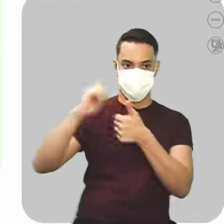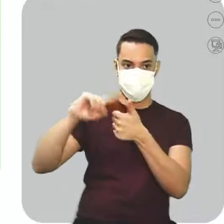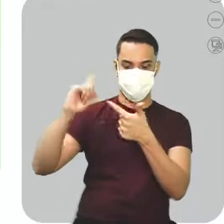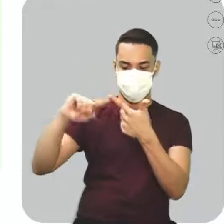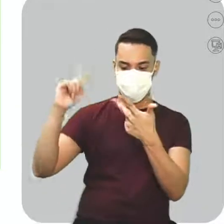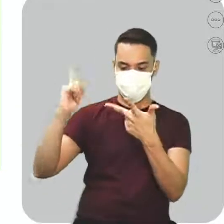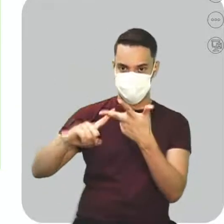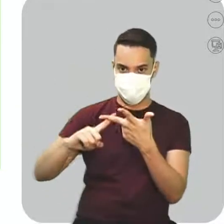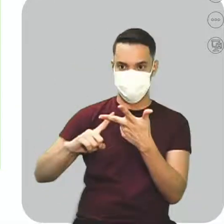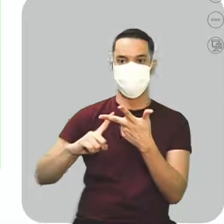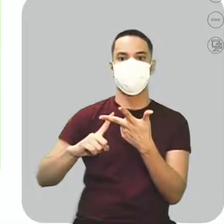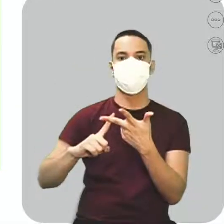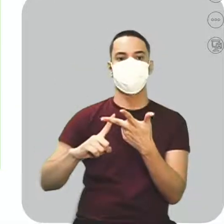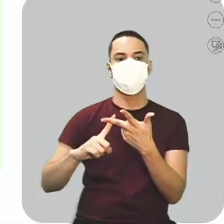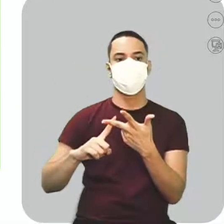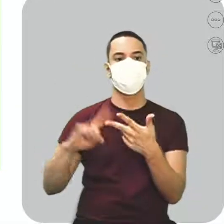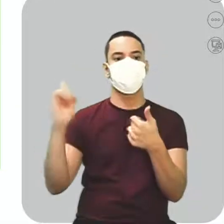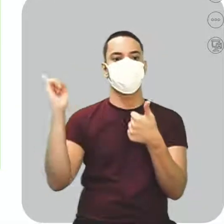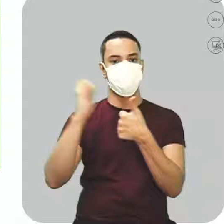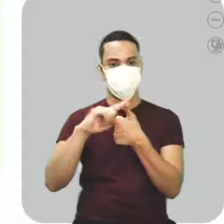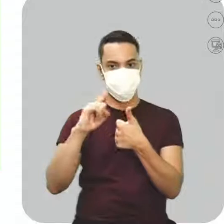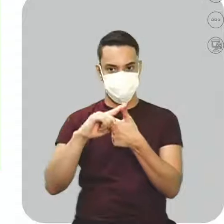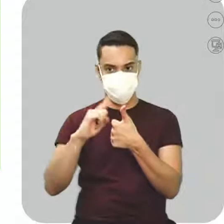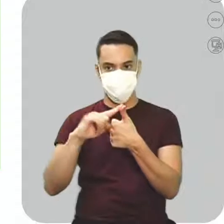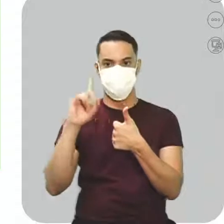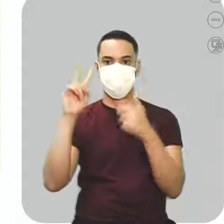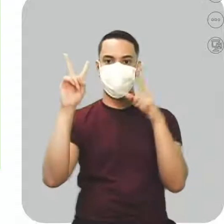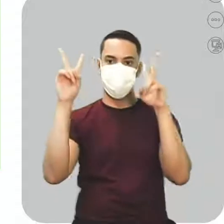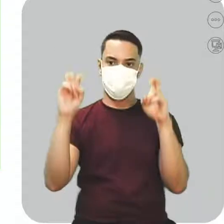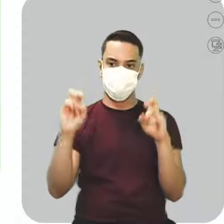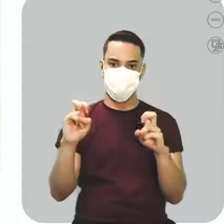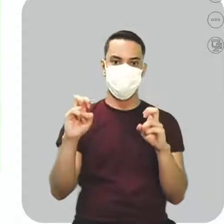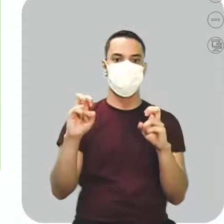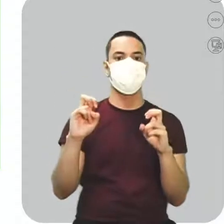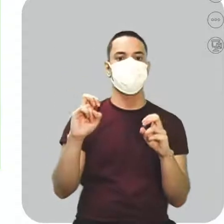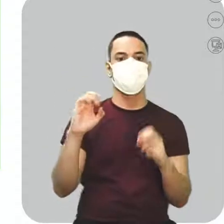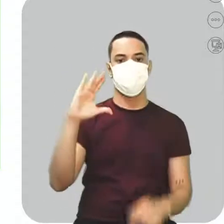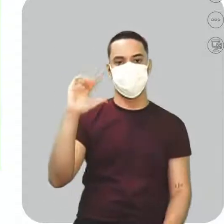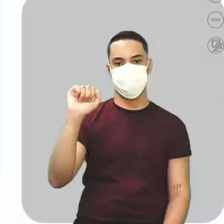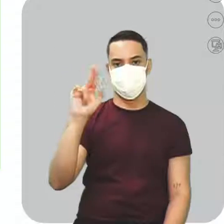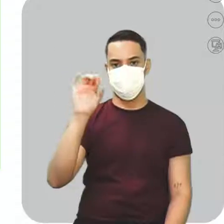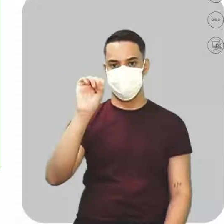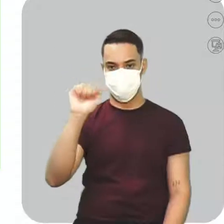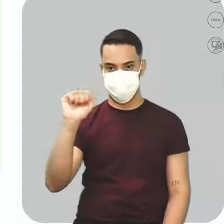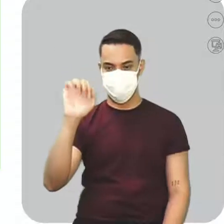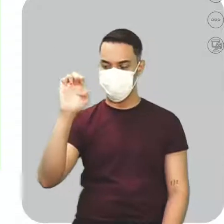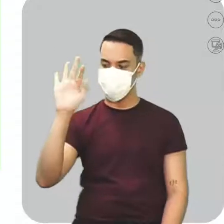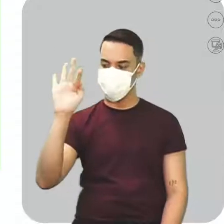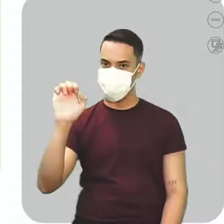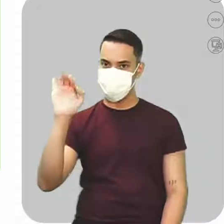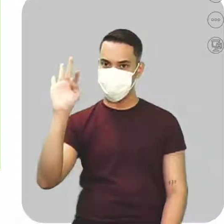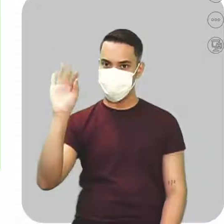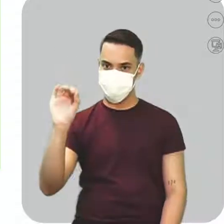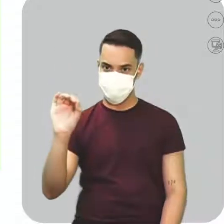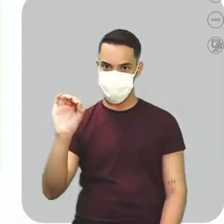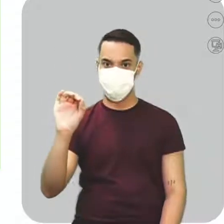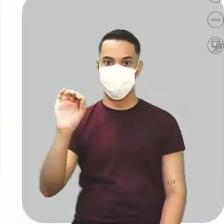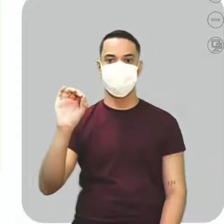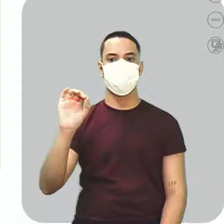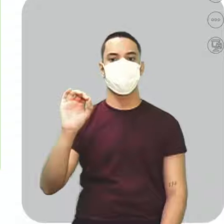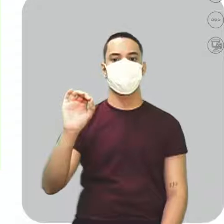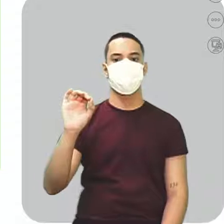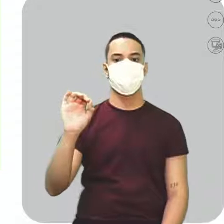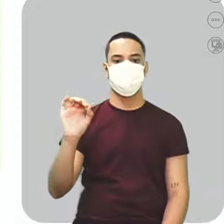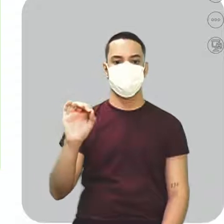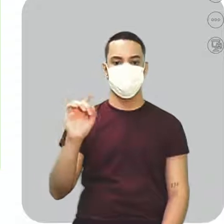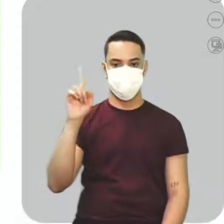vocês, né? Ou um é de causa, fazendo a relação de causa e efeito, ou pode usar argumento de pessoa, no caso de autoridade, no caso que